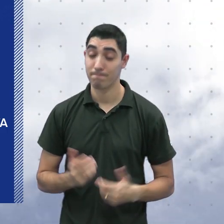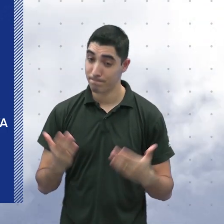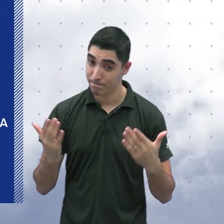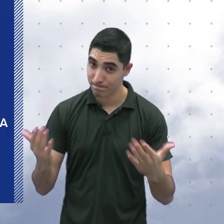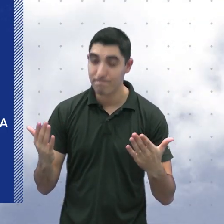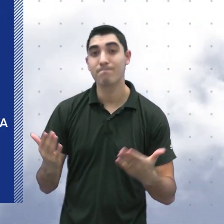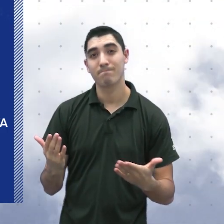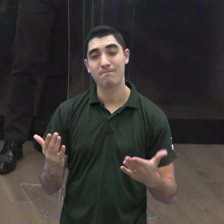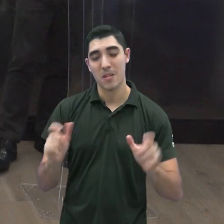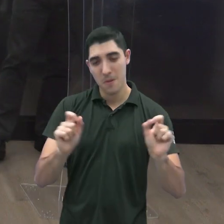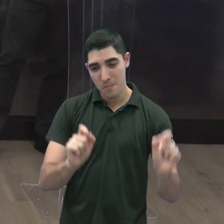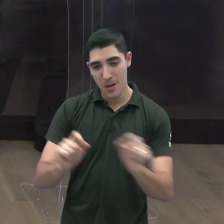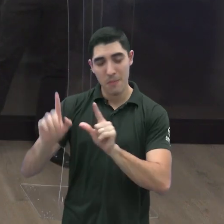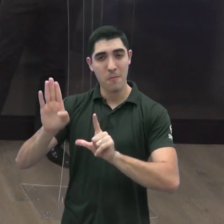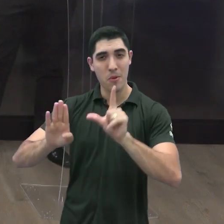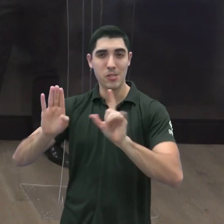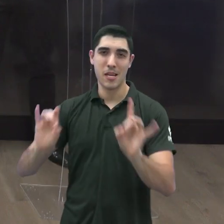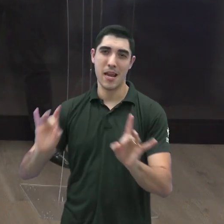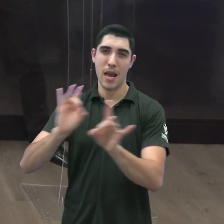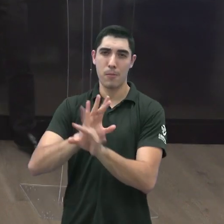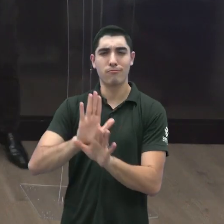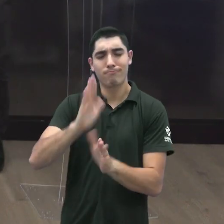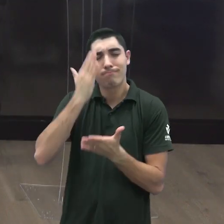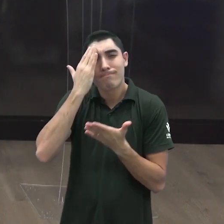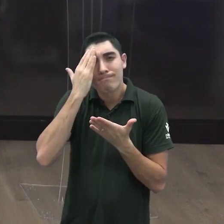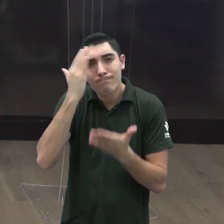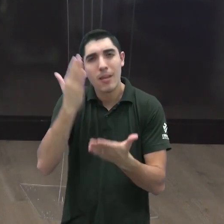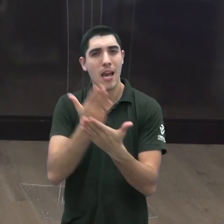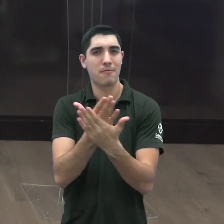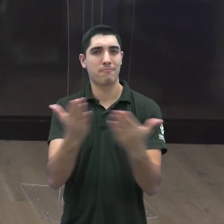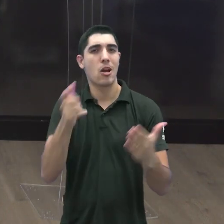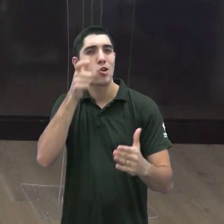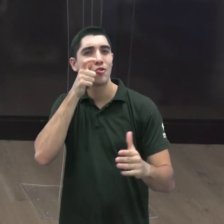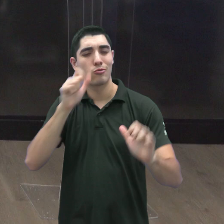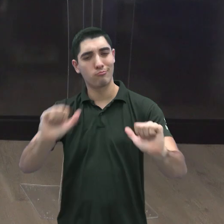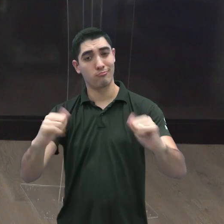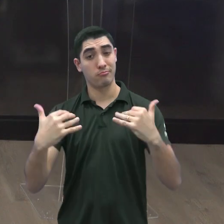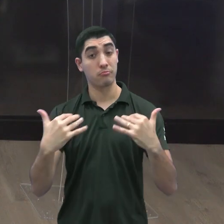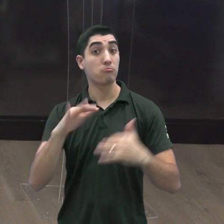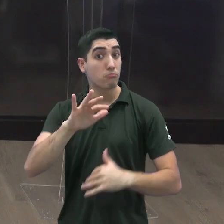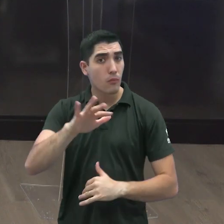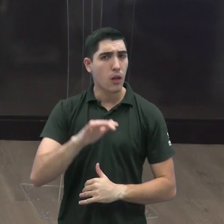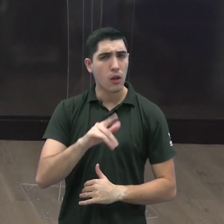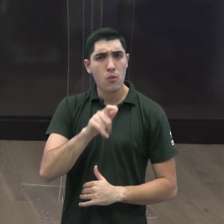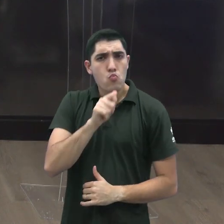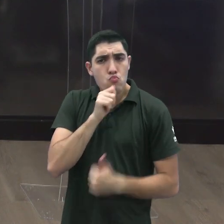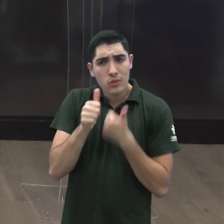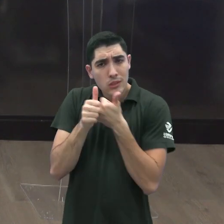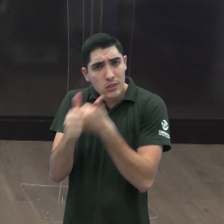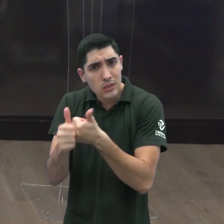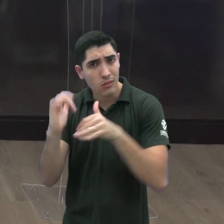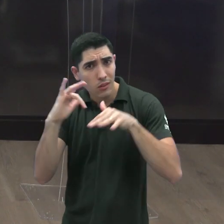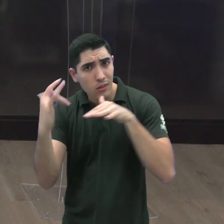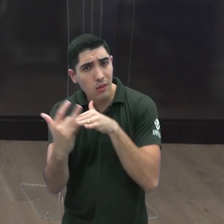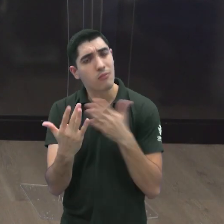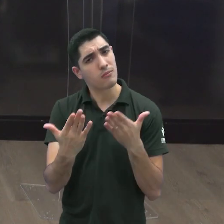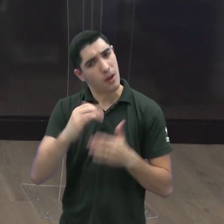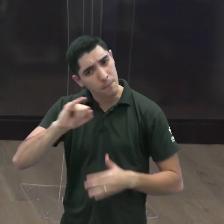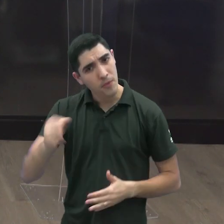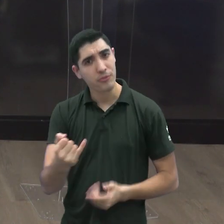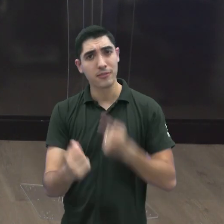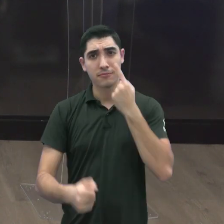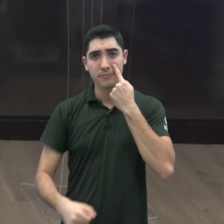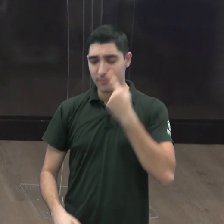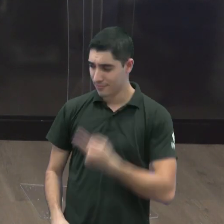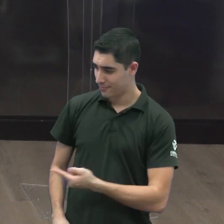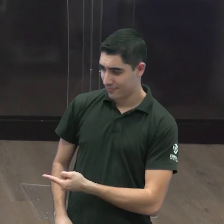15. Bom, é isso, pessoal. Nosso boletim de hoje fica por aqui. Eu quero agradecer pela sua companhia. E olha só, se você ainda não segue a